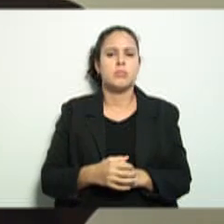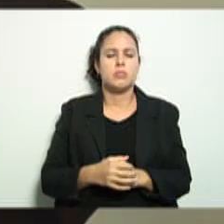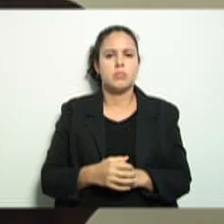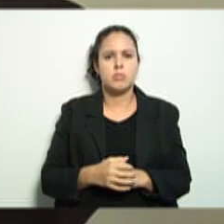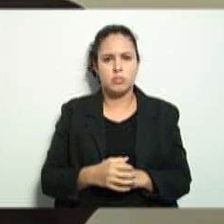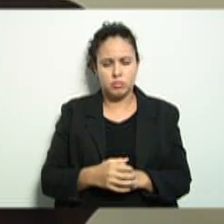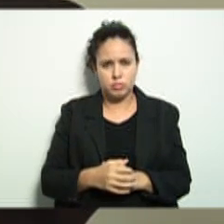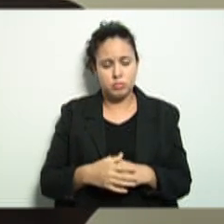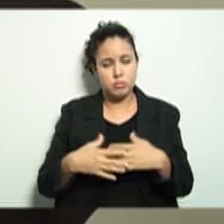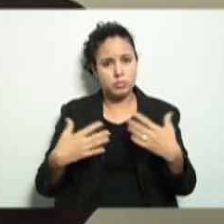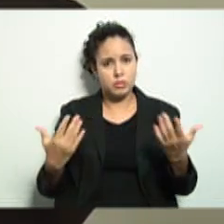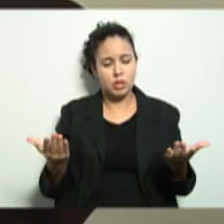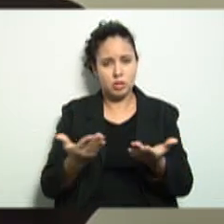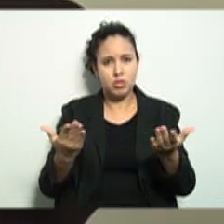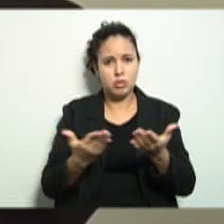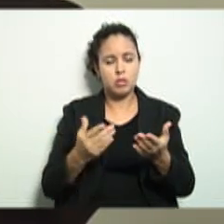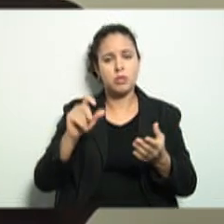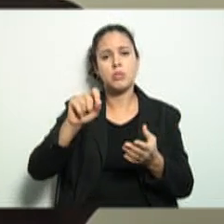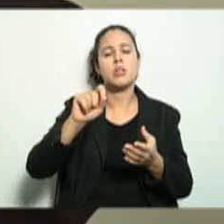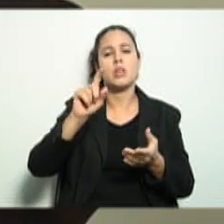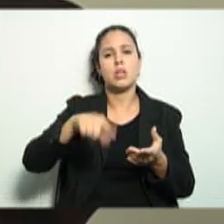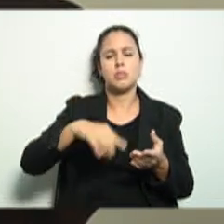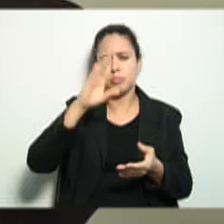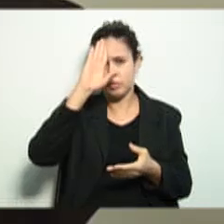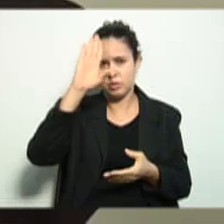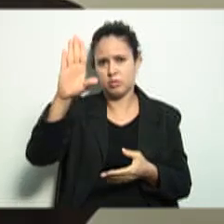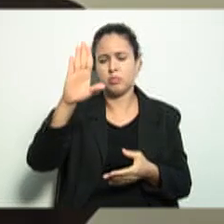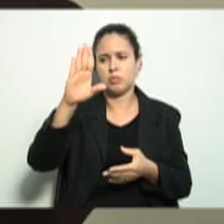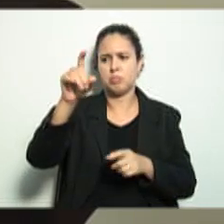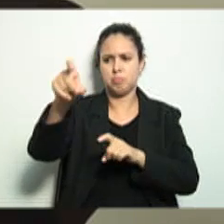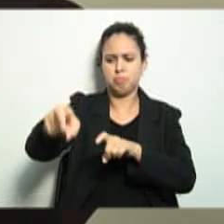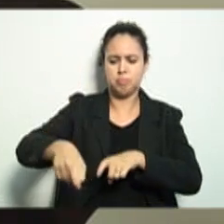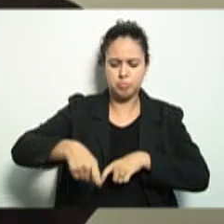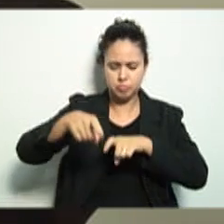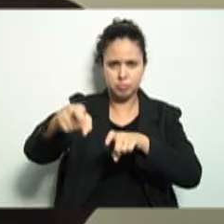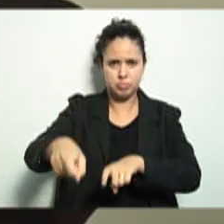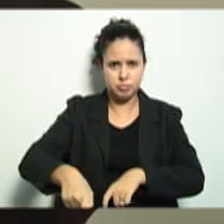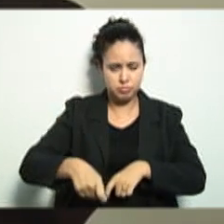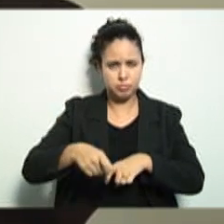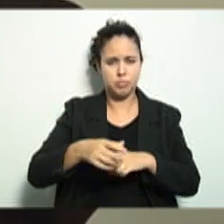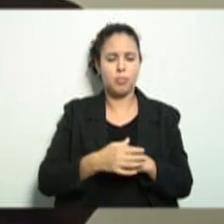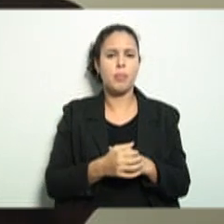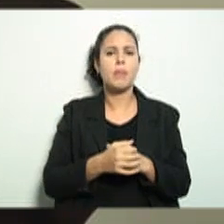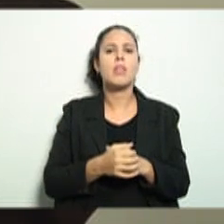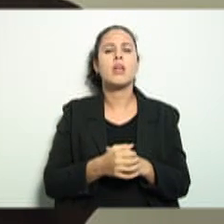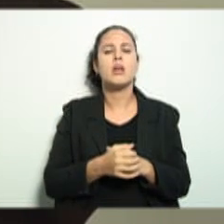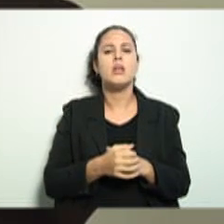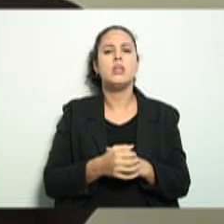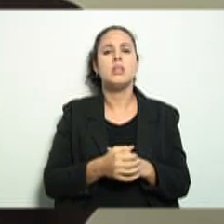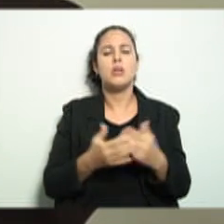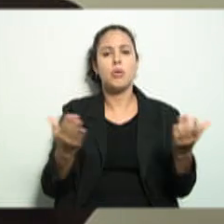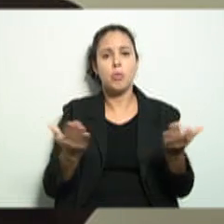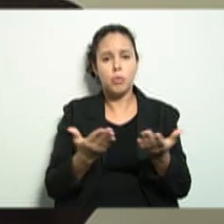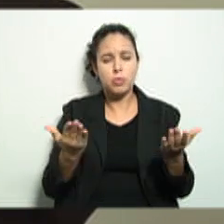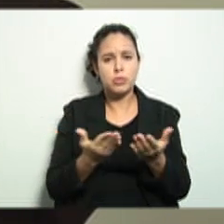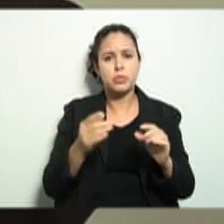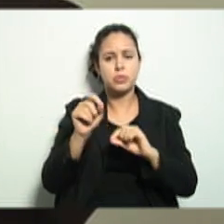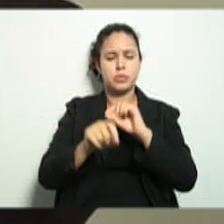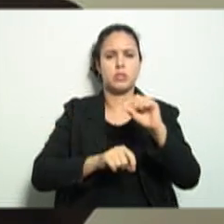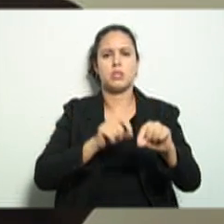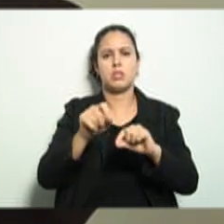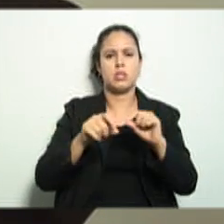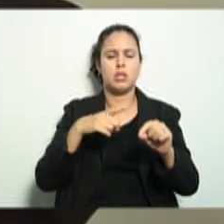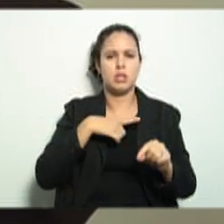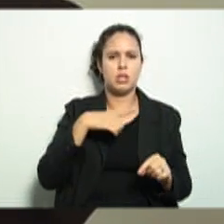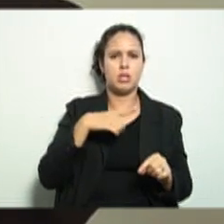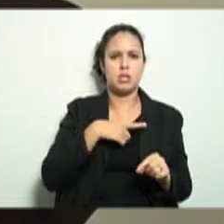principais produções agropecuárias. Da área não agropecuária, nós podemos dizer que hoje temos